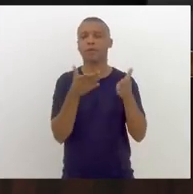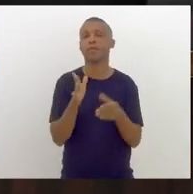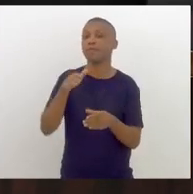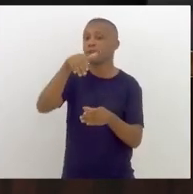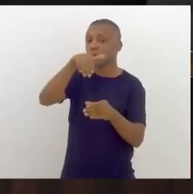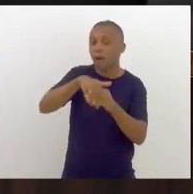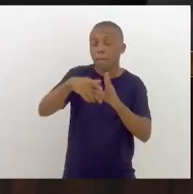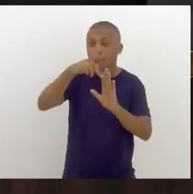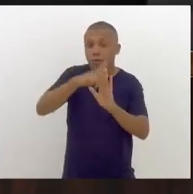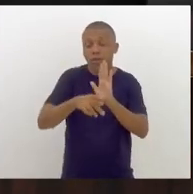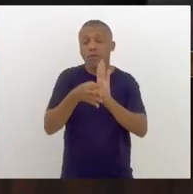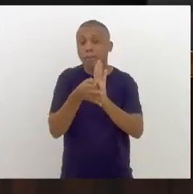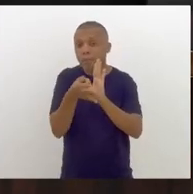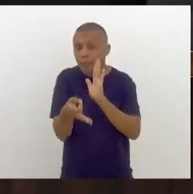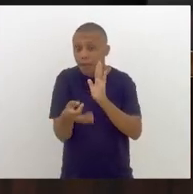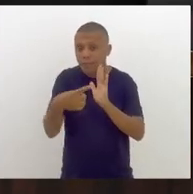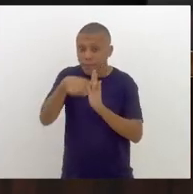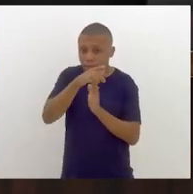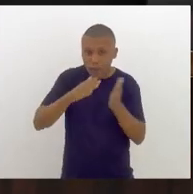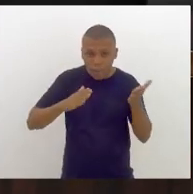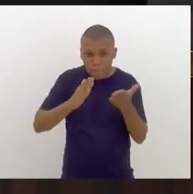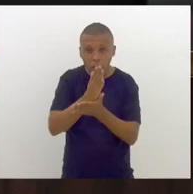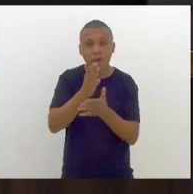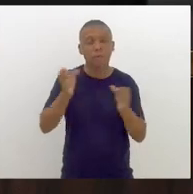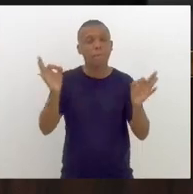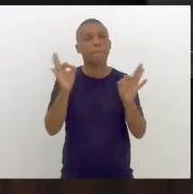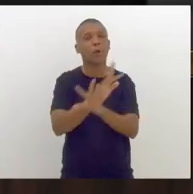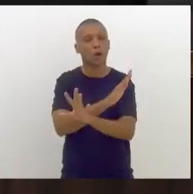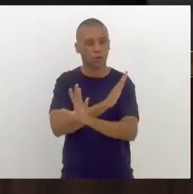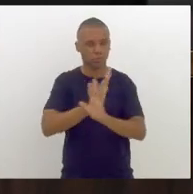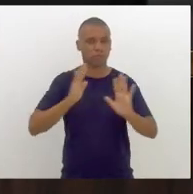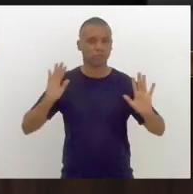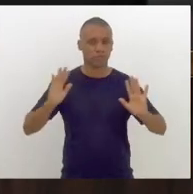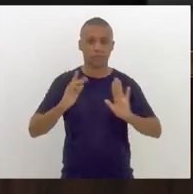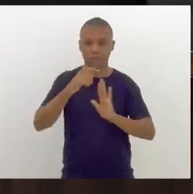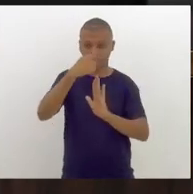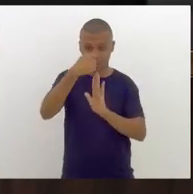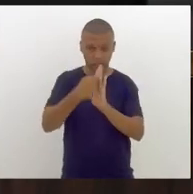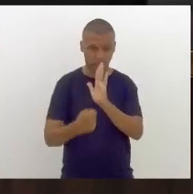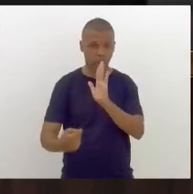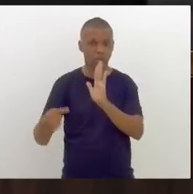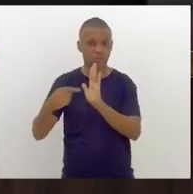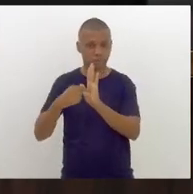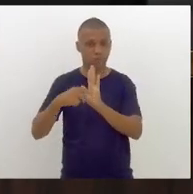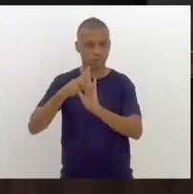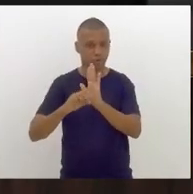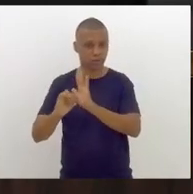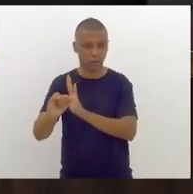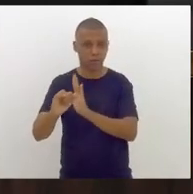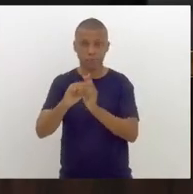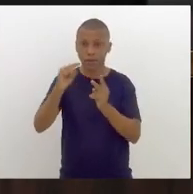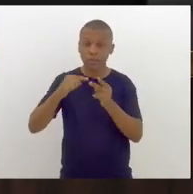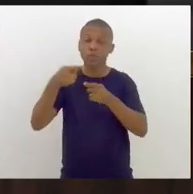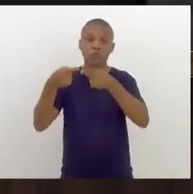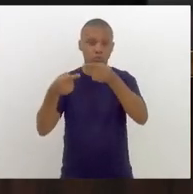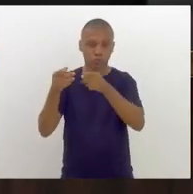projeto assim emendados seus que aprovam permaneça Como estão aprovado a redação do vencido para a segunda discussão